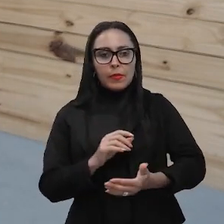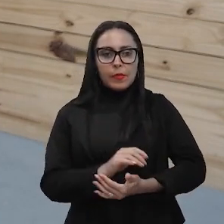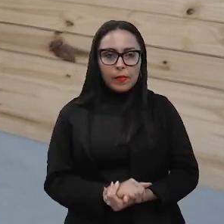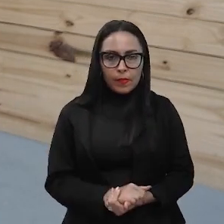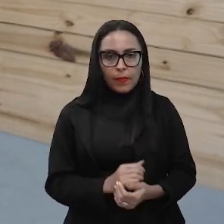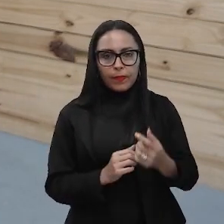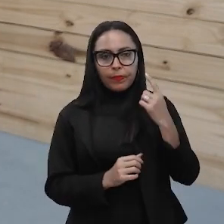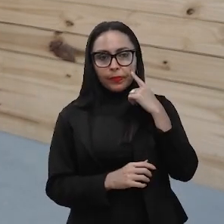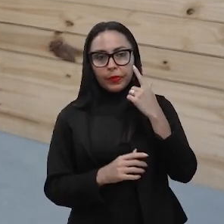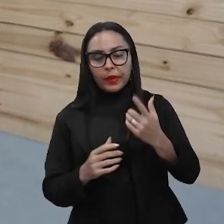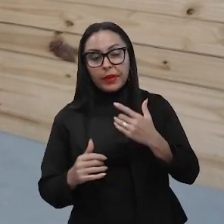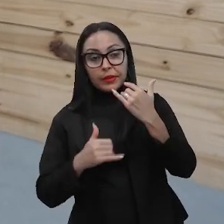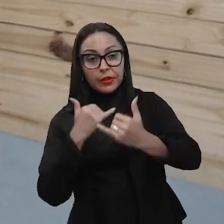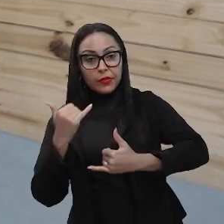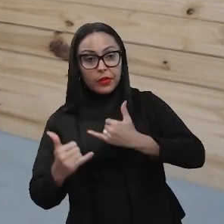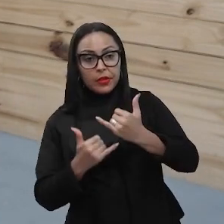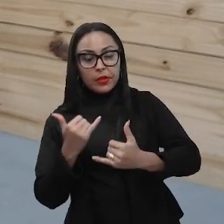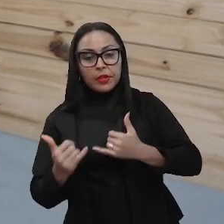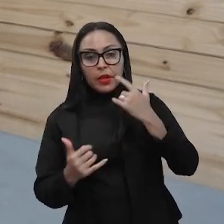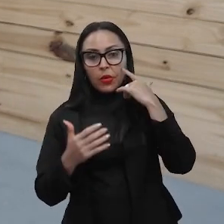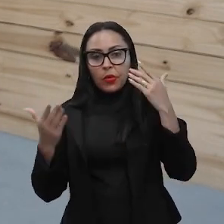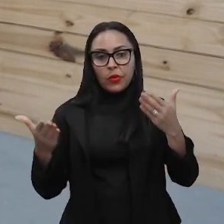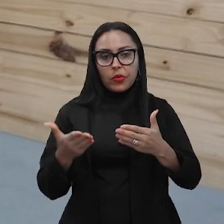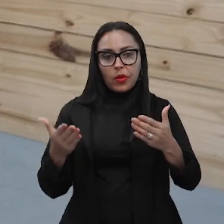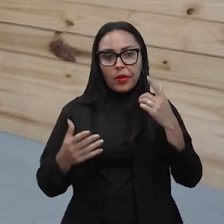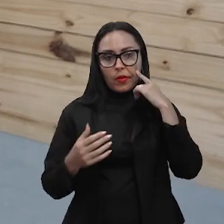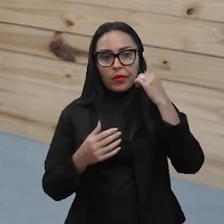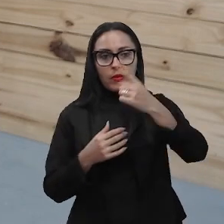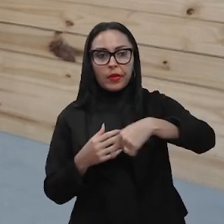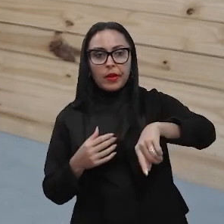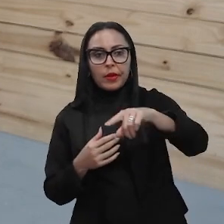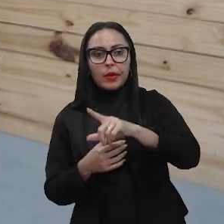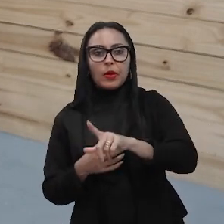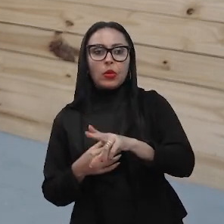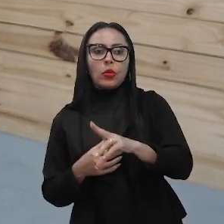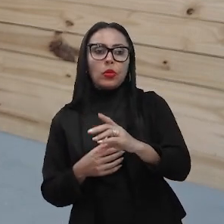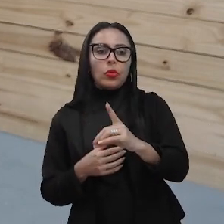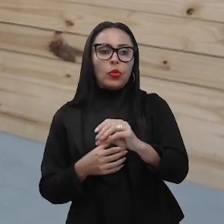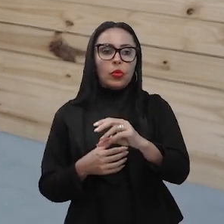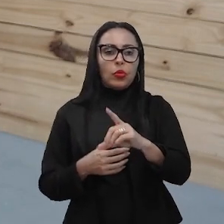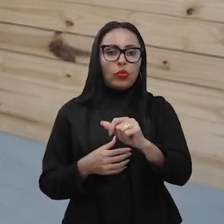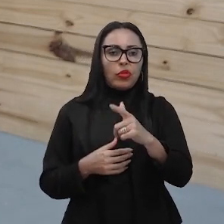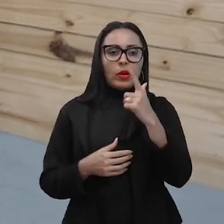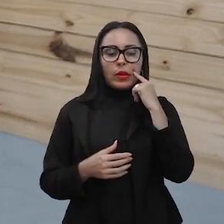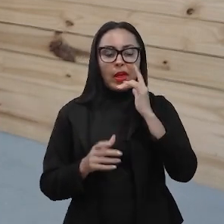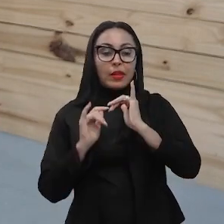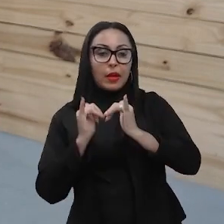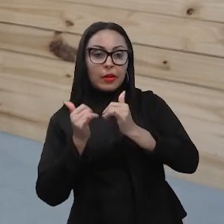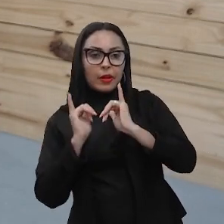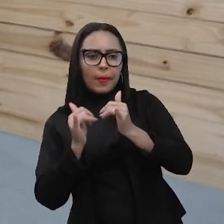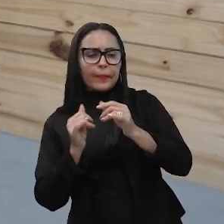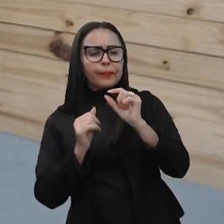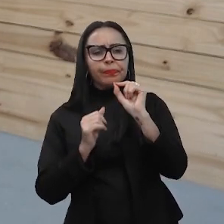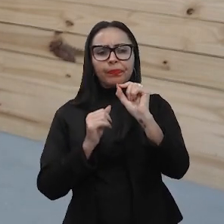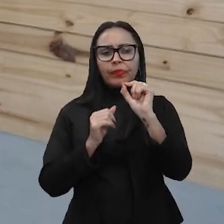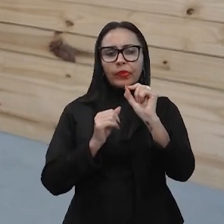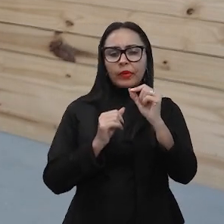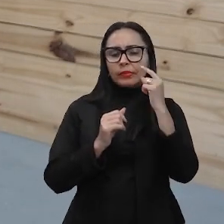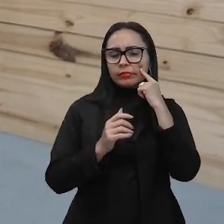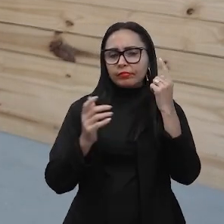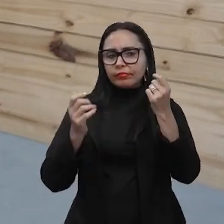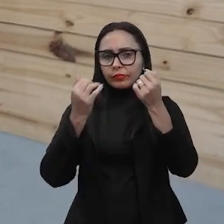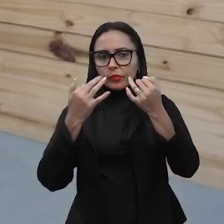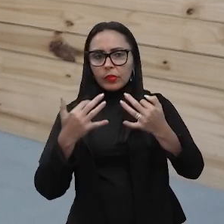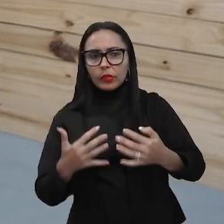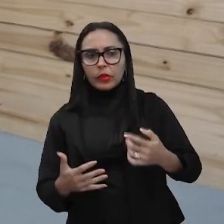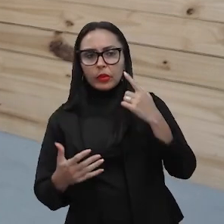disciplina bem divertida que é Game Design, falar sobre ludologia, que tem muito a ver com narrativa. E o que é ludologia? Ludologia é o estudo